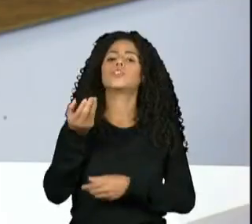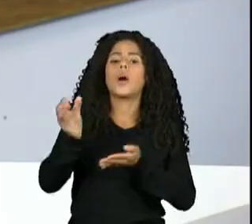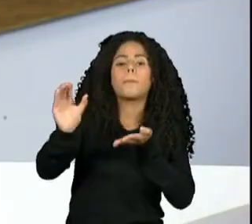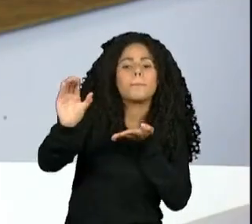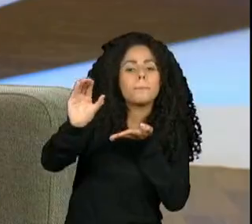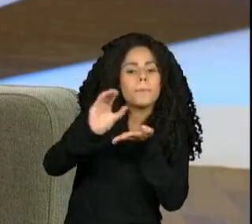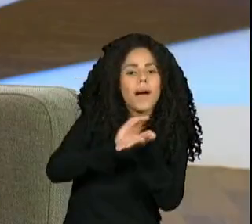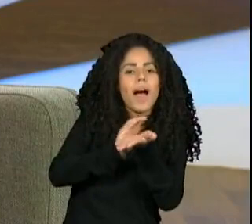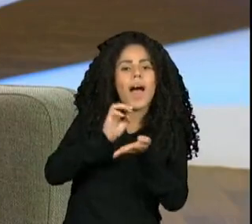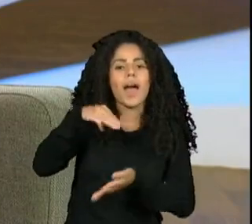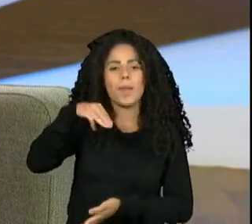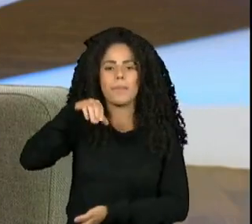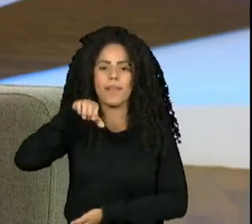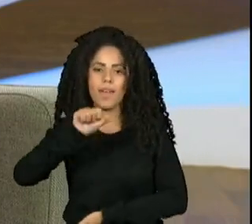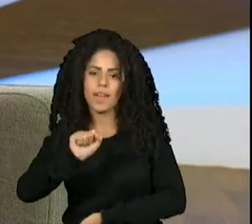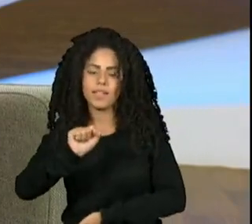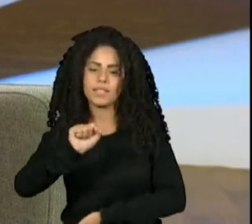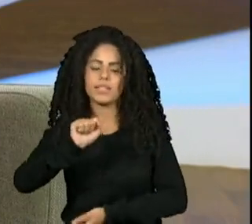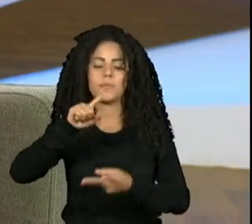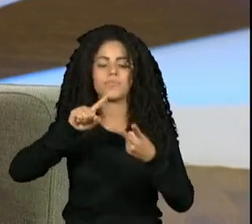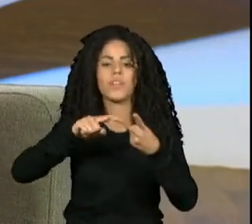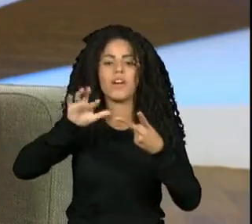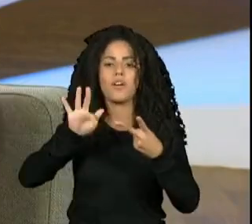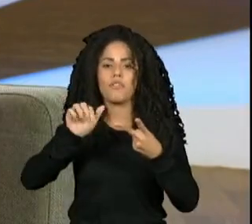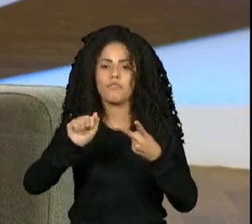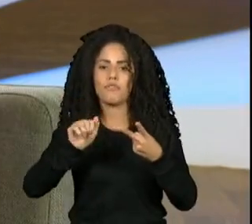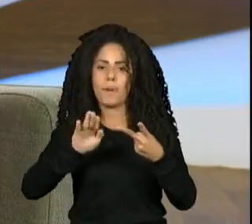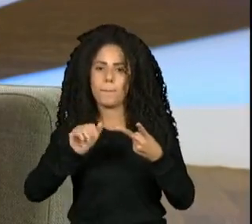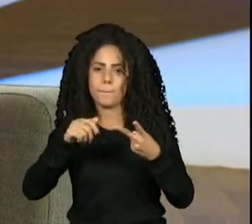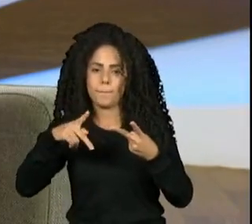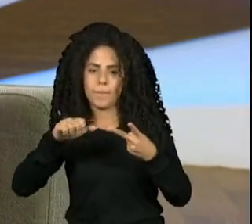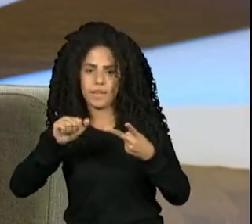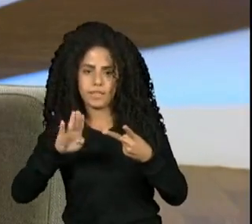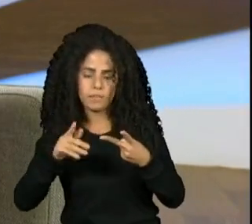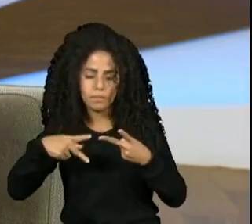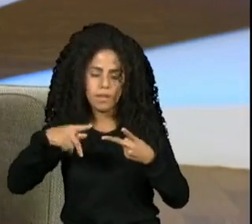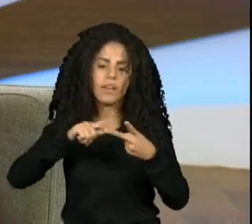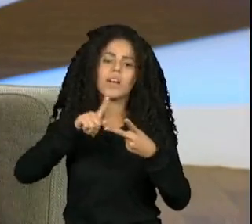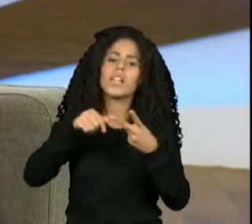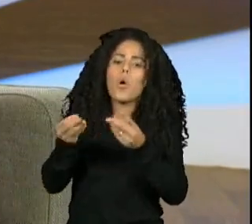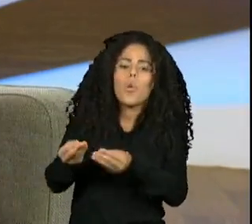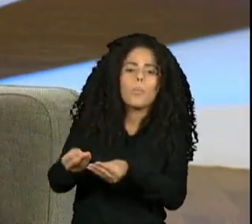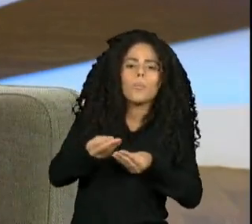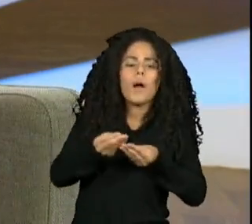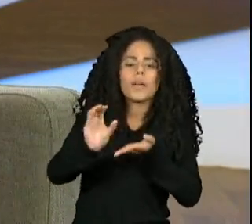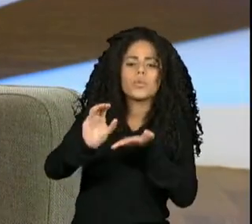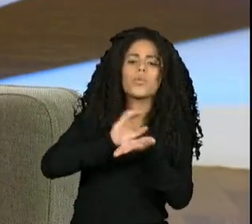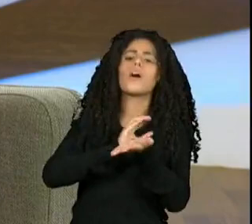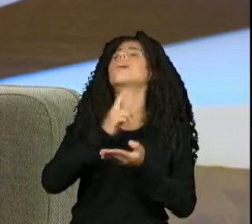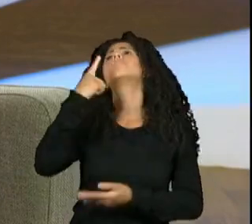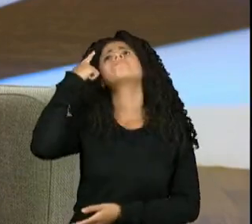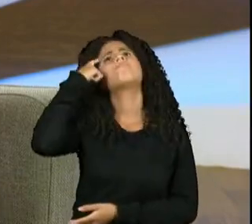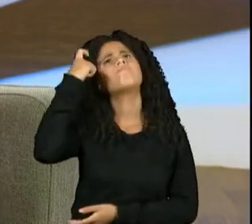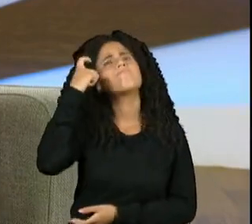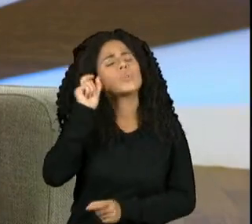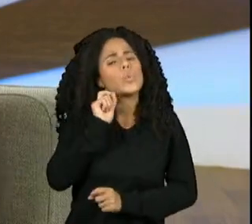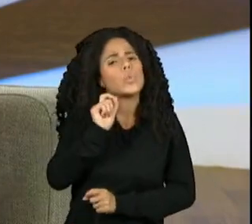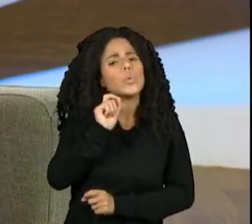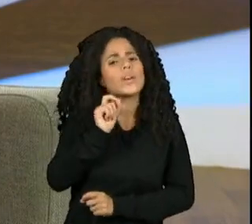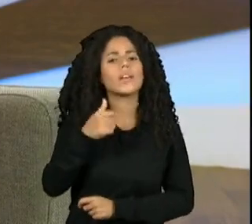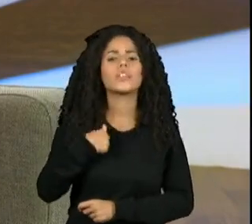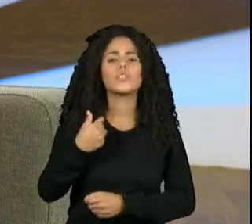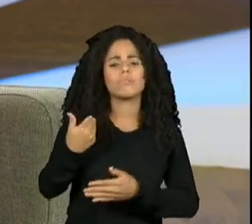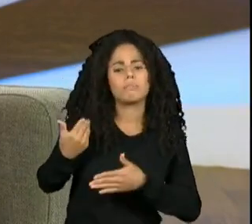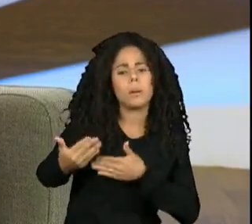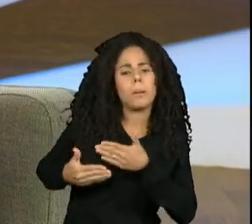verbas da MS e da FAPESP, mas parecia ser um projeto futurístico, né? Bom, qual que é a ideia? A gente sabe há